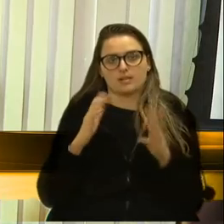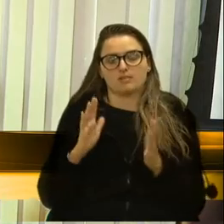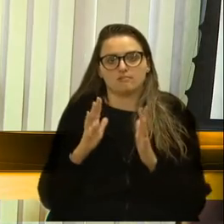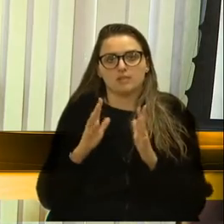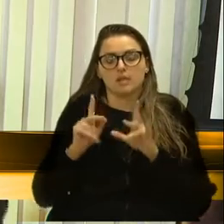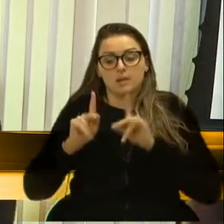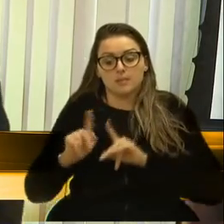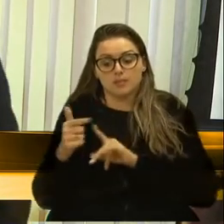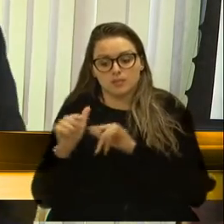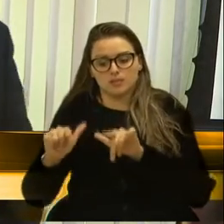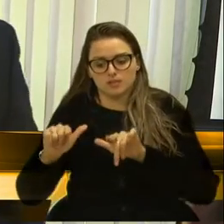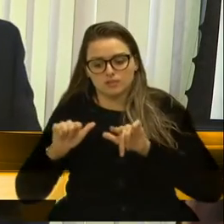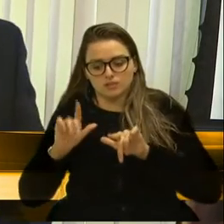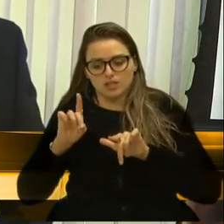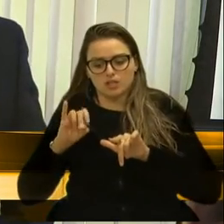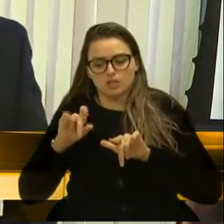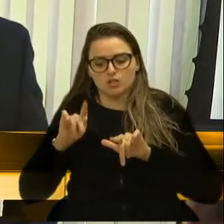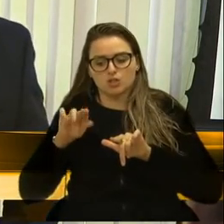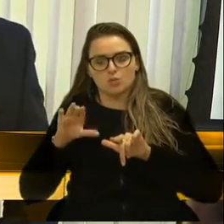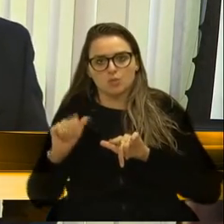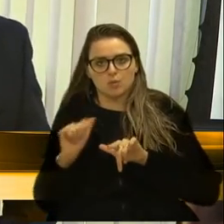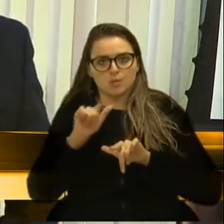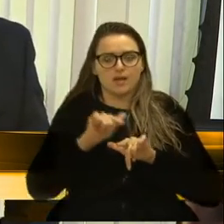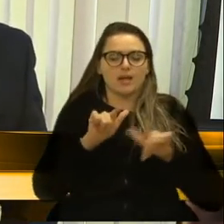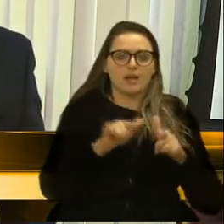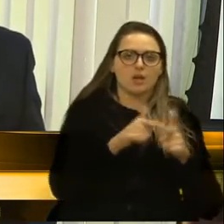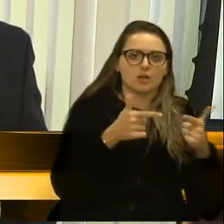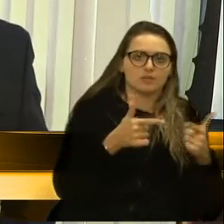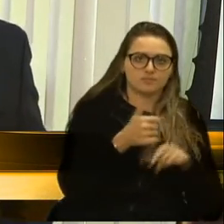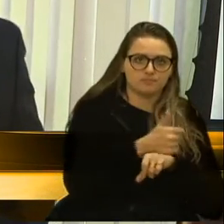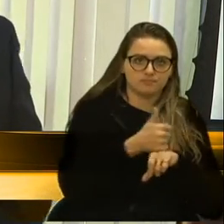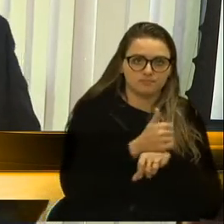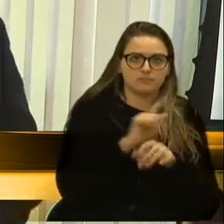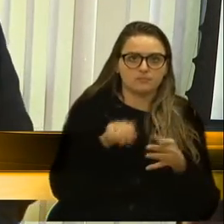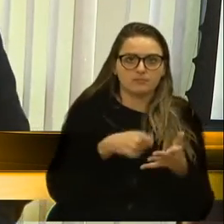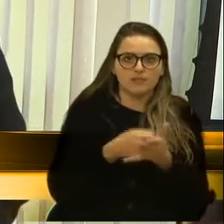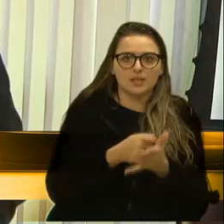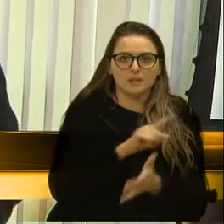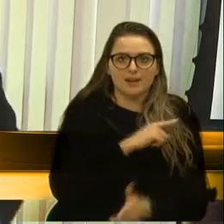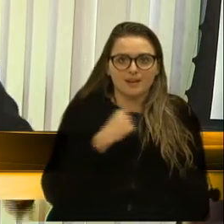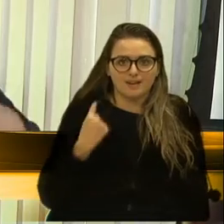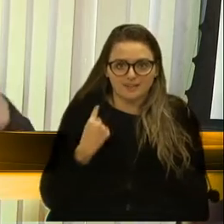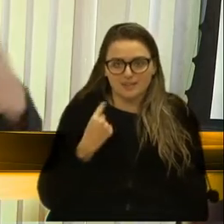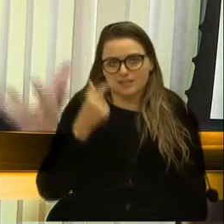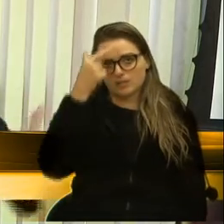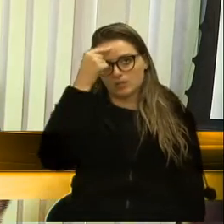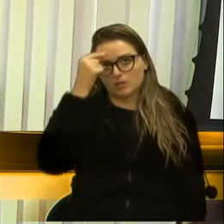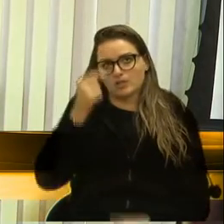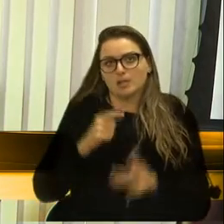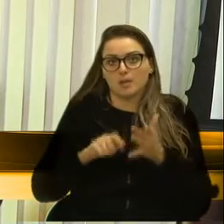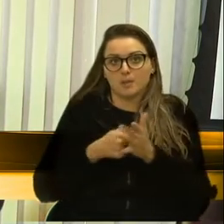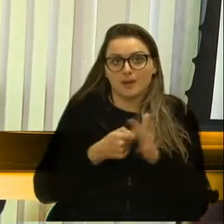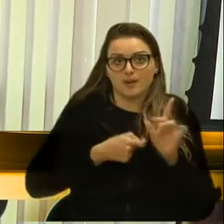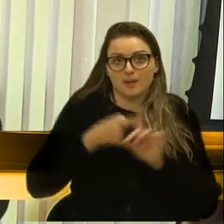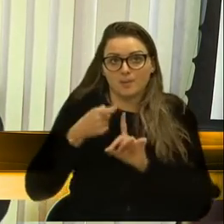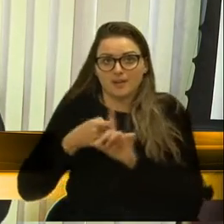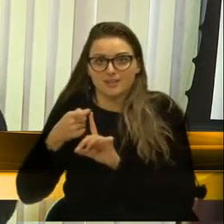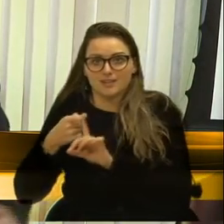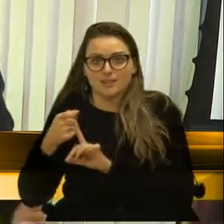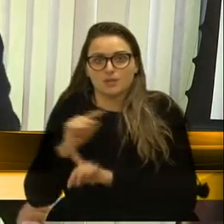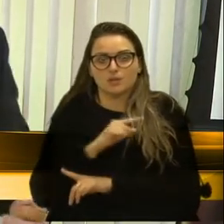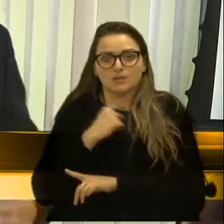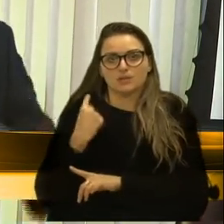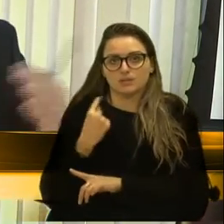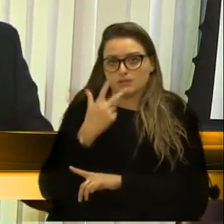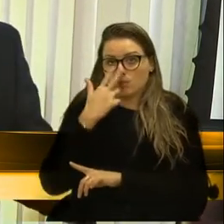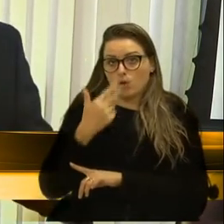diploma. Quem paga o seu diploma é o jornalista que, às vezes, paga atrasado a sua faculdade, inclusive, paga mensalidade atrasada. Como